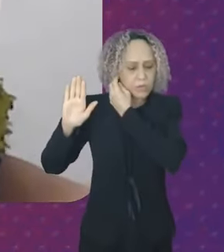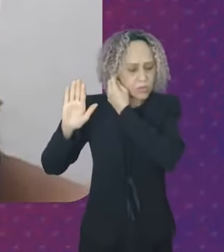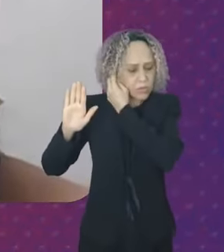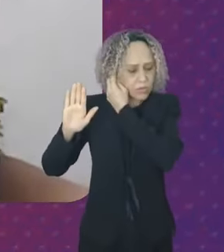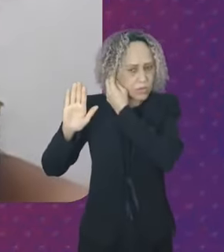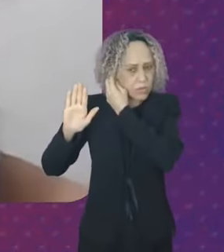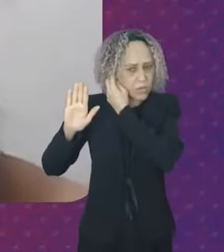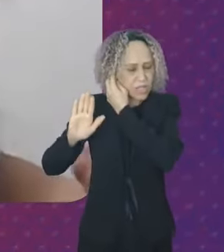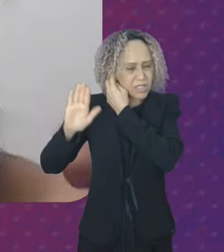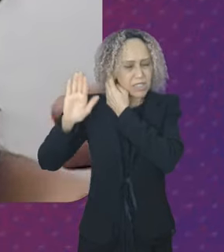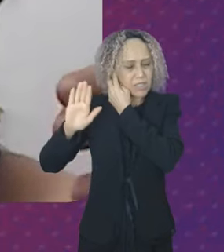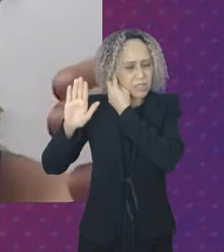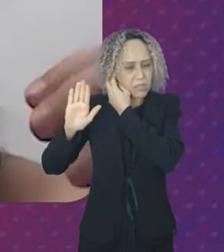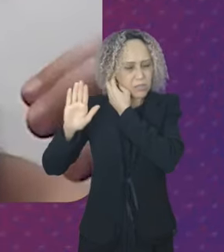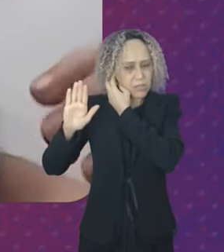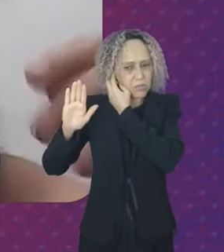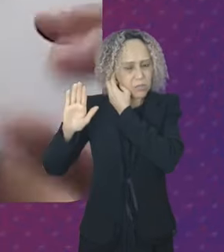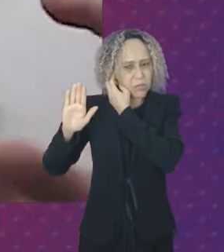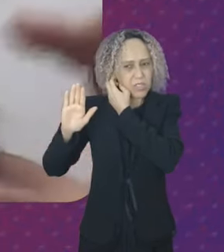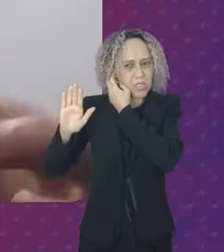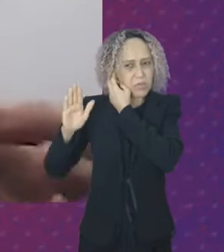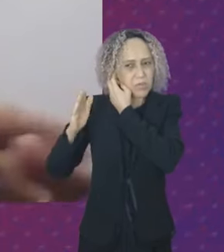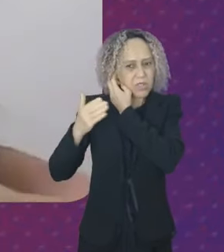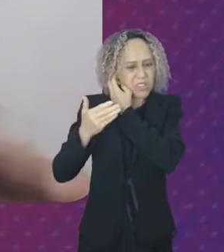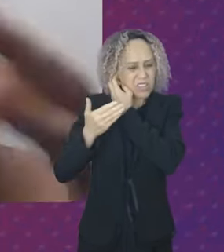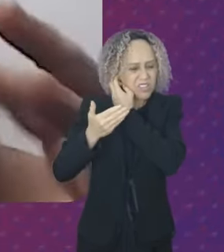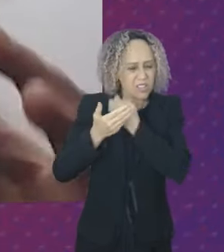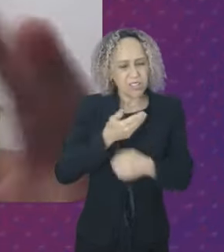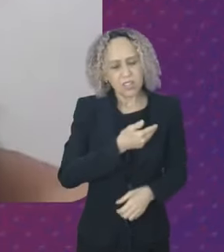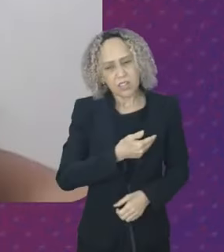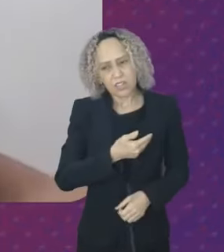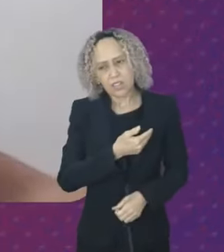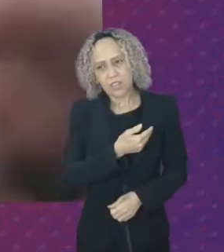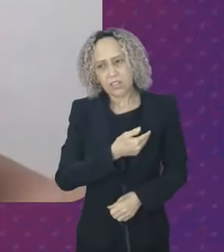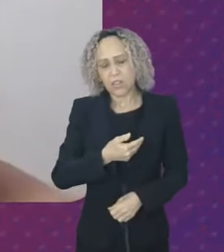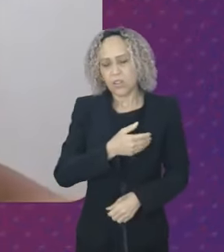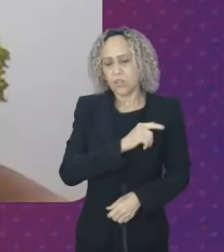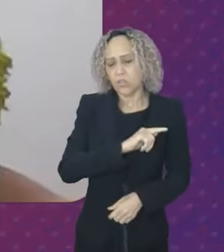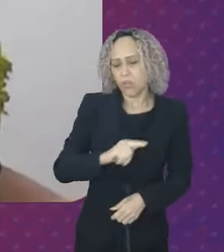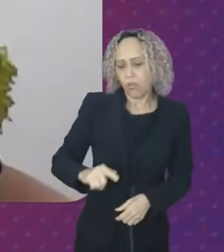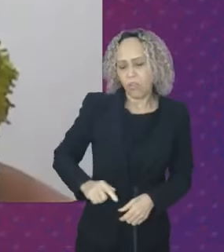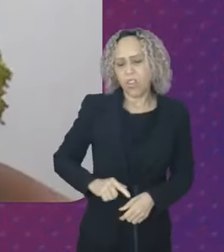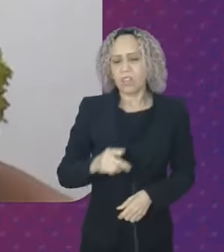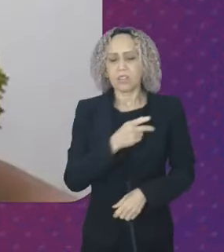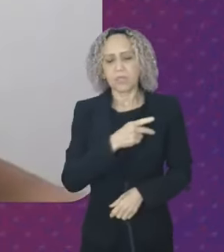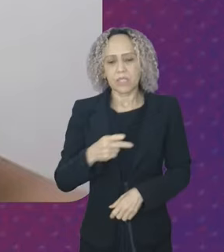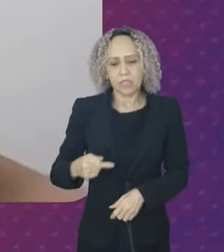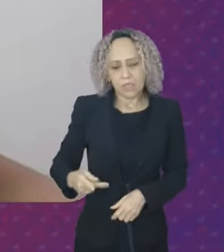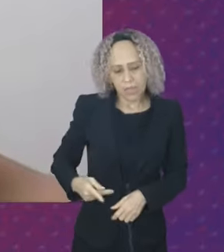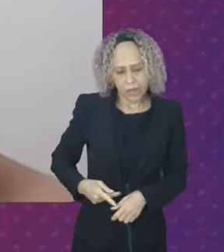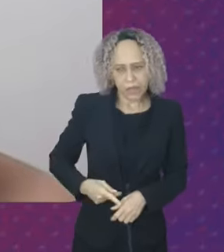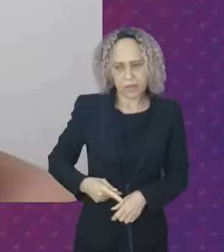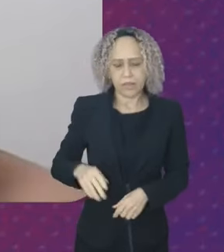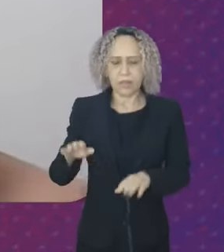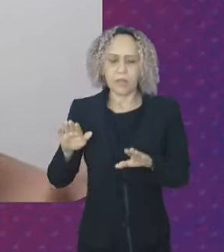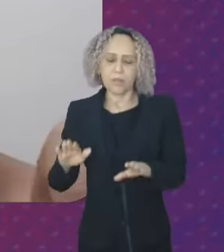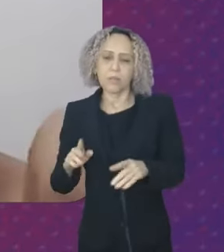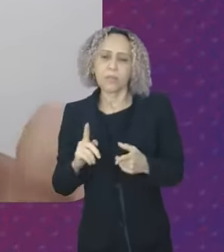candidaturas proporcionais, elas acabam utilizando outros